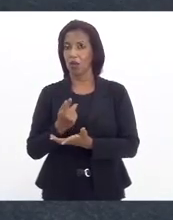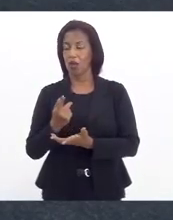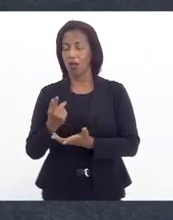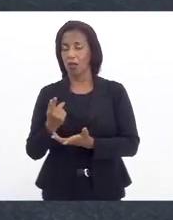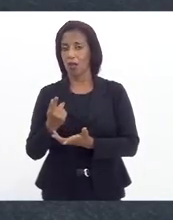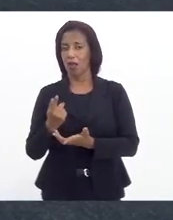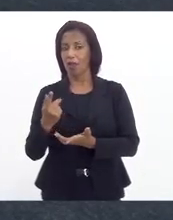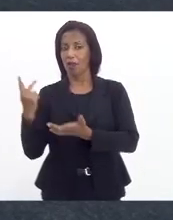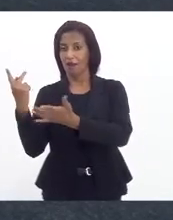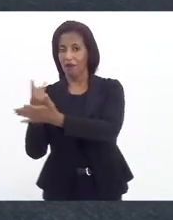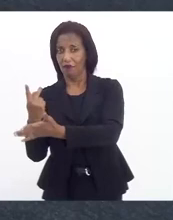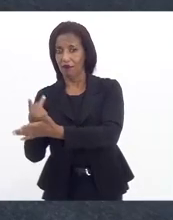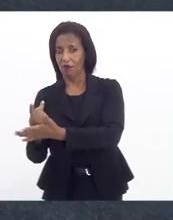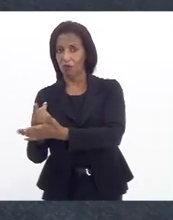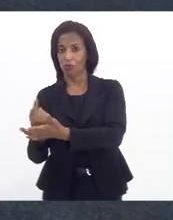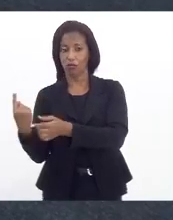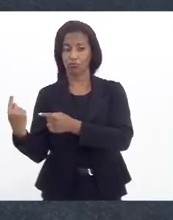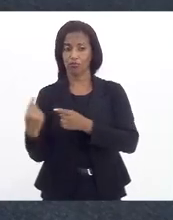Por isso que eu fiz uma emenda